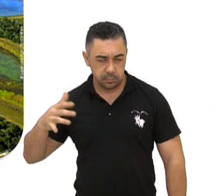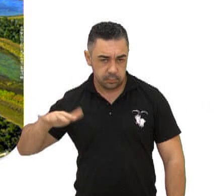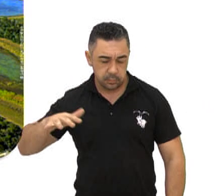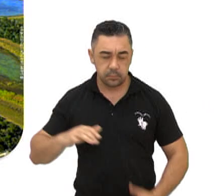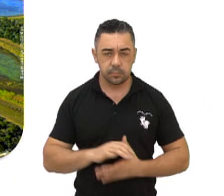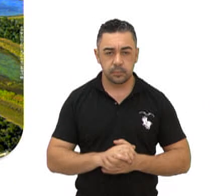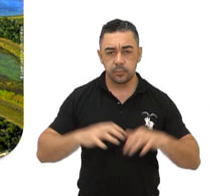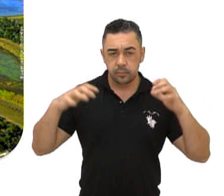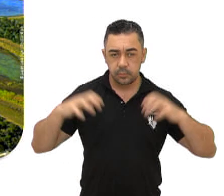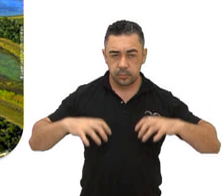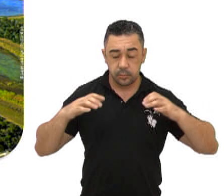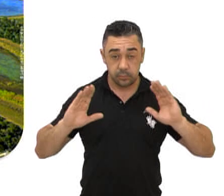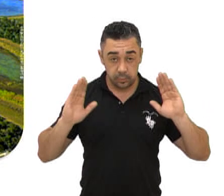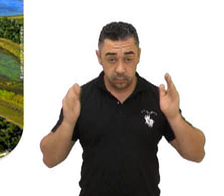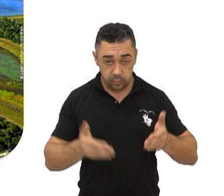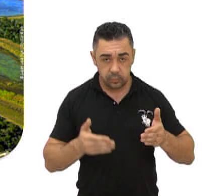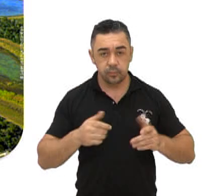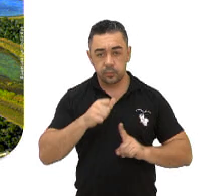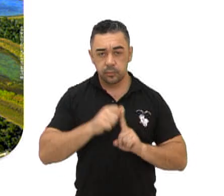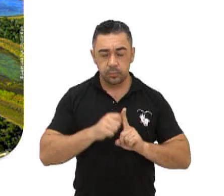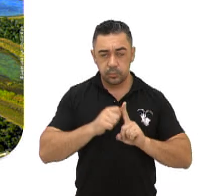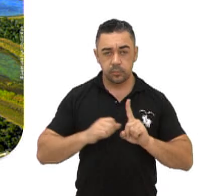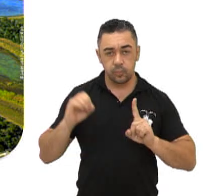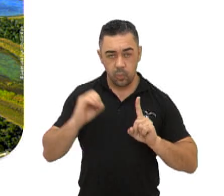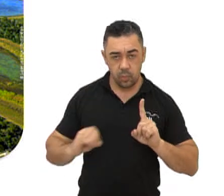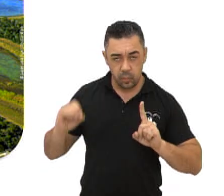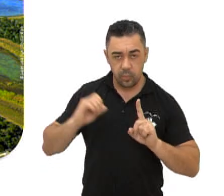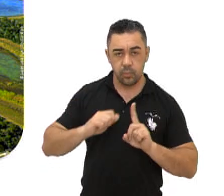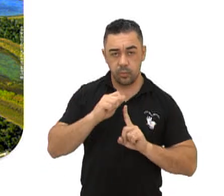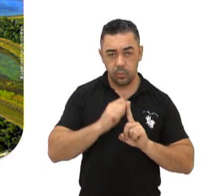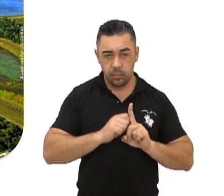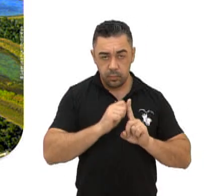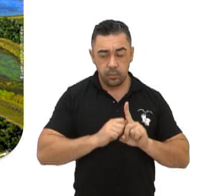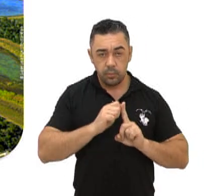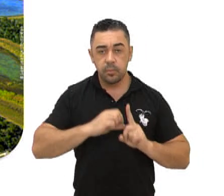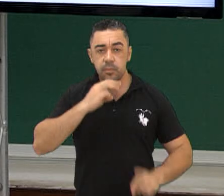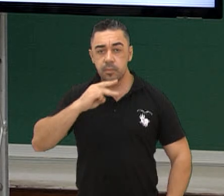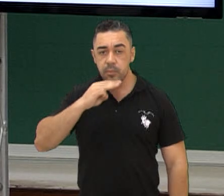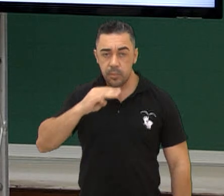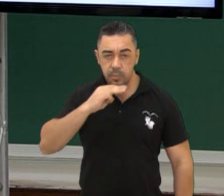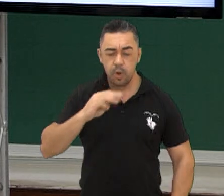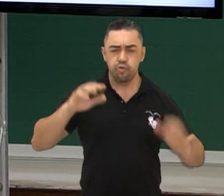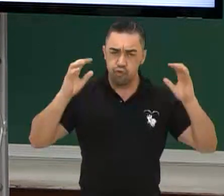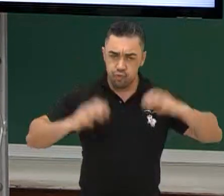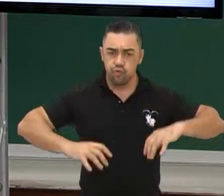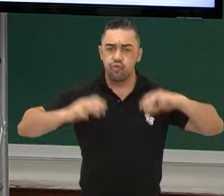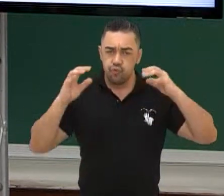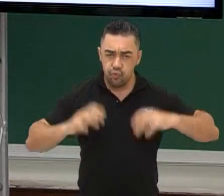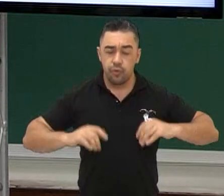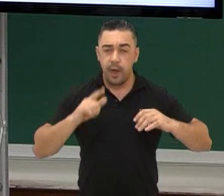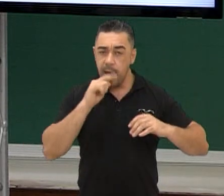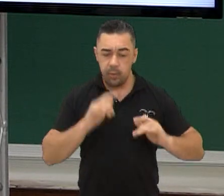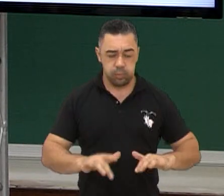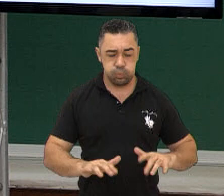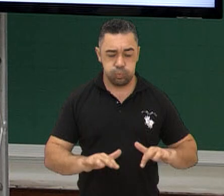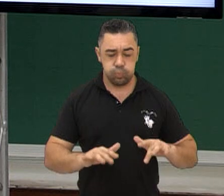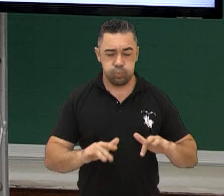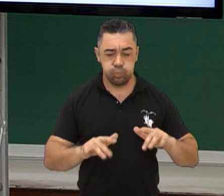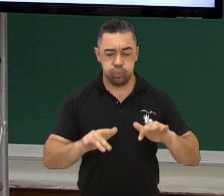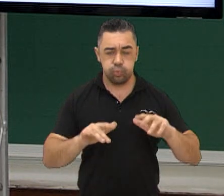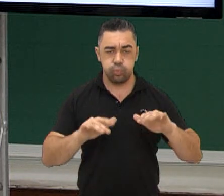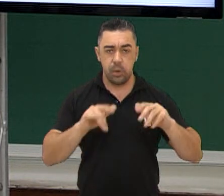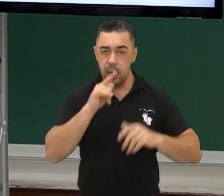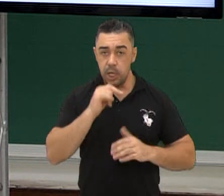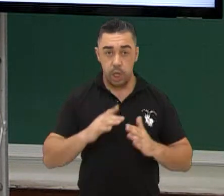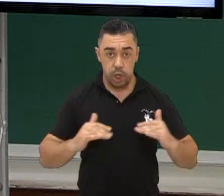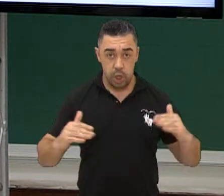e chuvas são concentradas no mês de outubro e março. Então, entre esses meses de outubro e março é que ocorrem as cheias. Né? Então, os rios